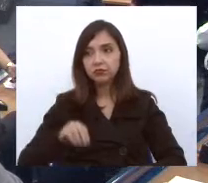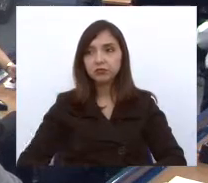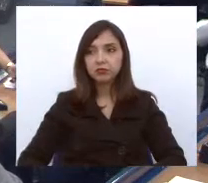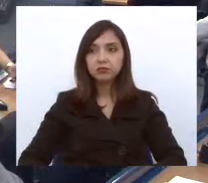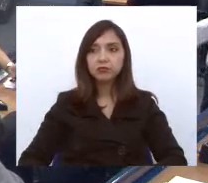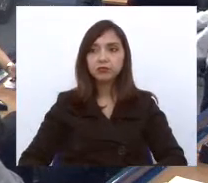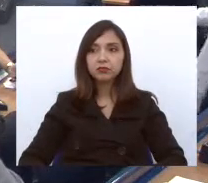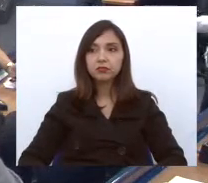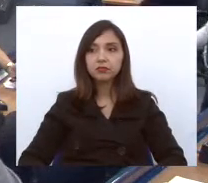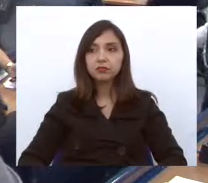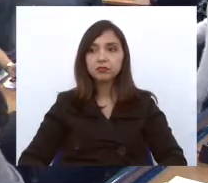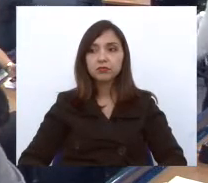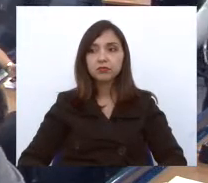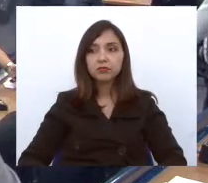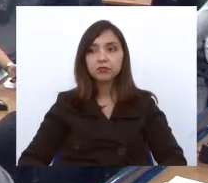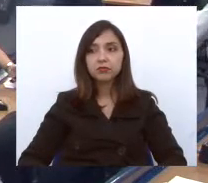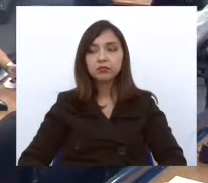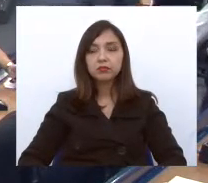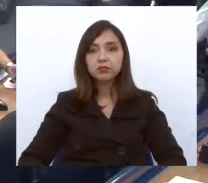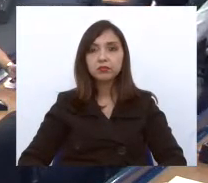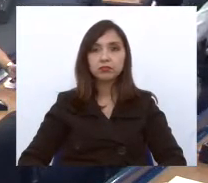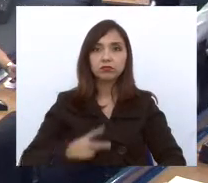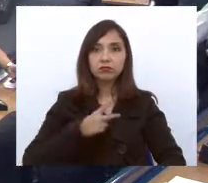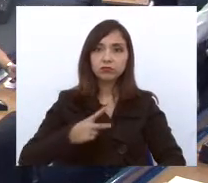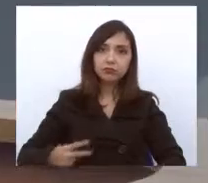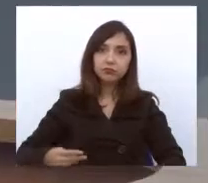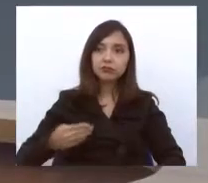Para discutir, vereador. Senhor presidente,